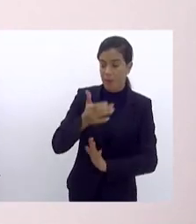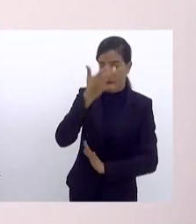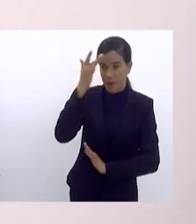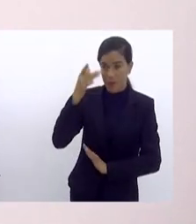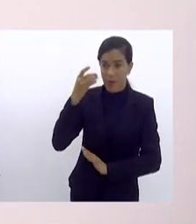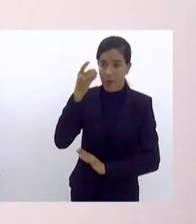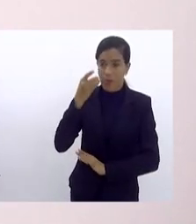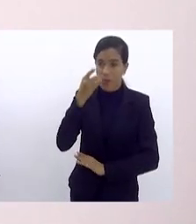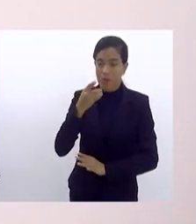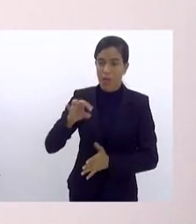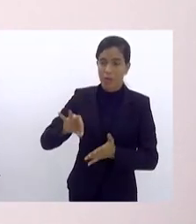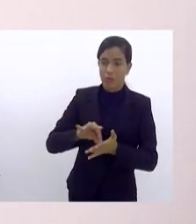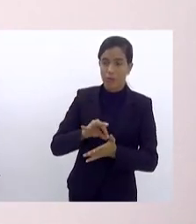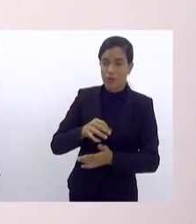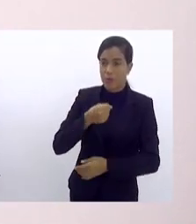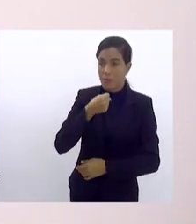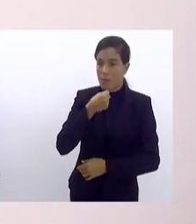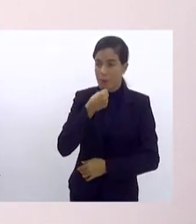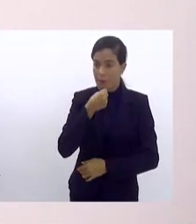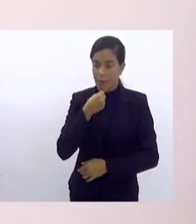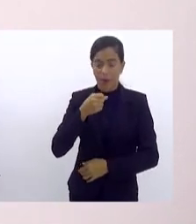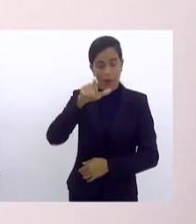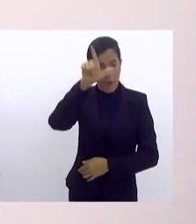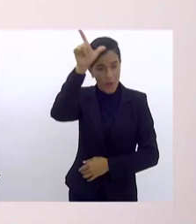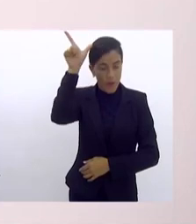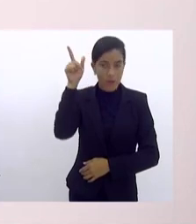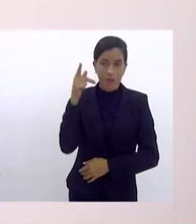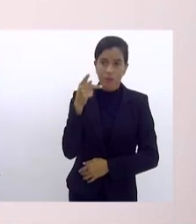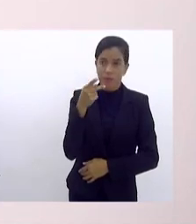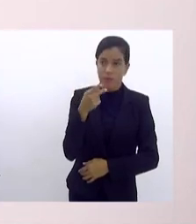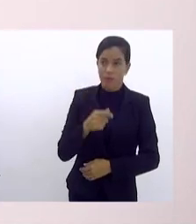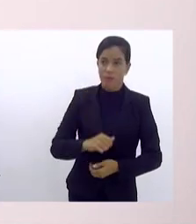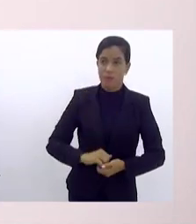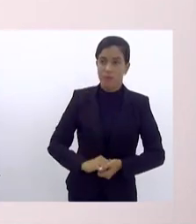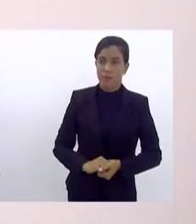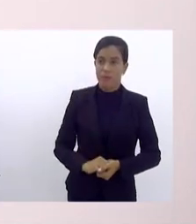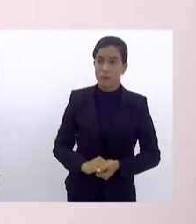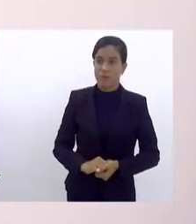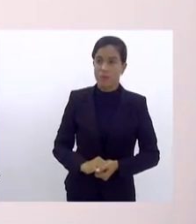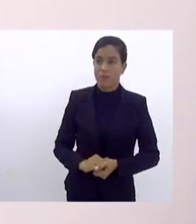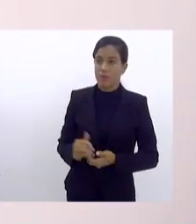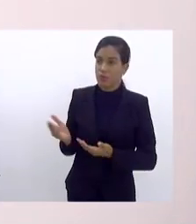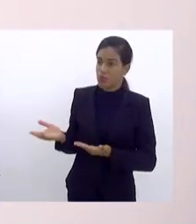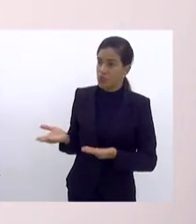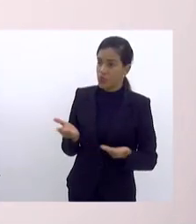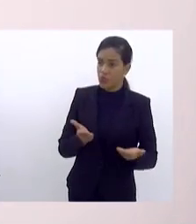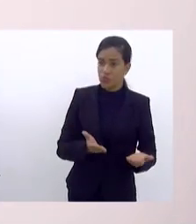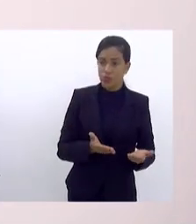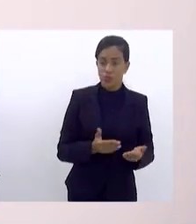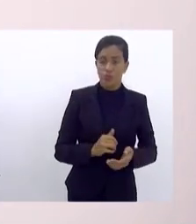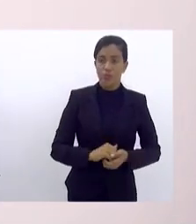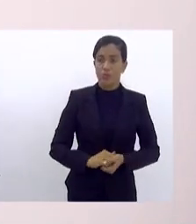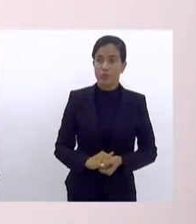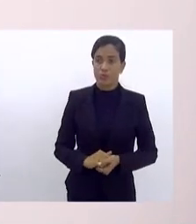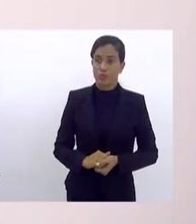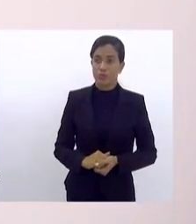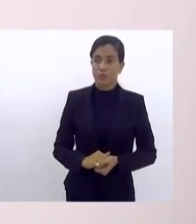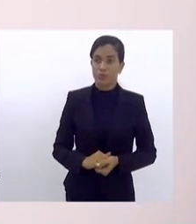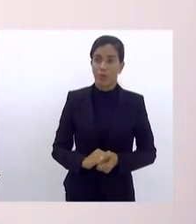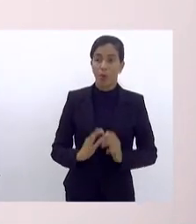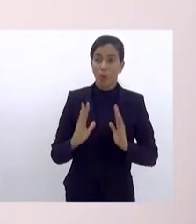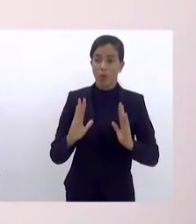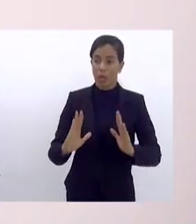isso não é uma fuga do tema como diz o poeta eu vejo o futuro repetir o